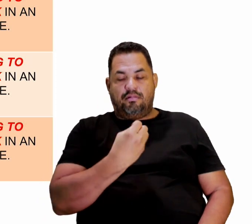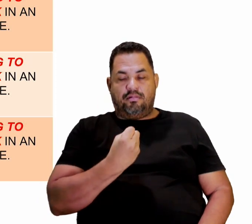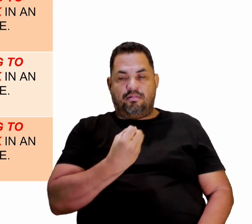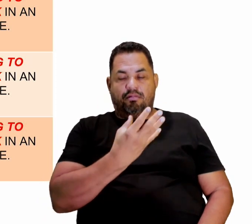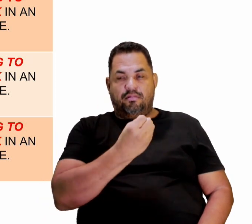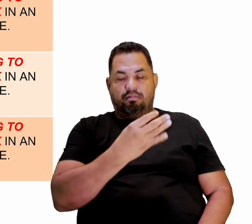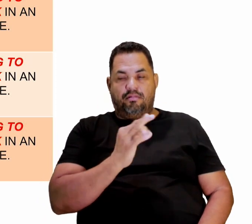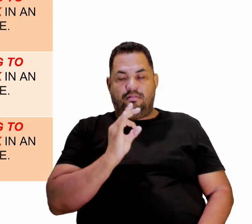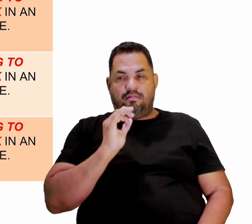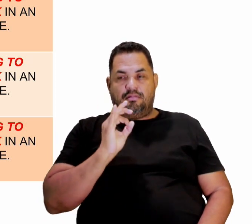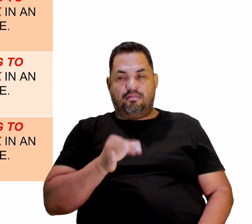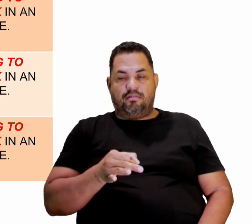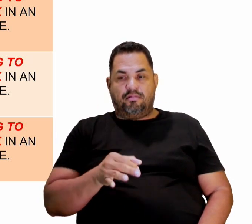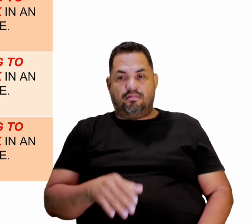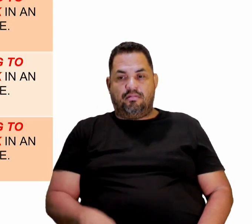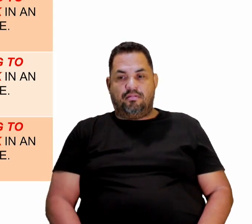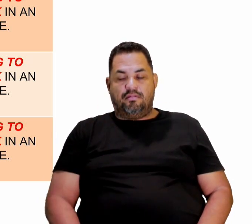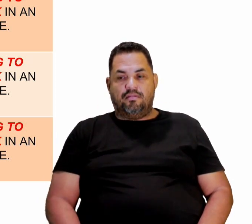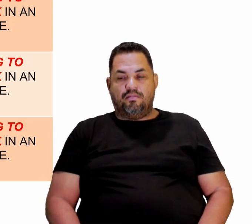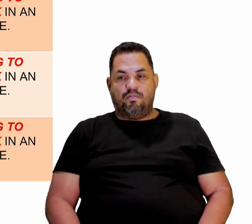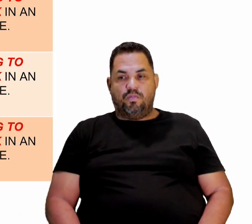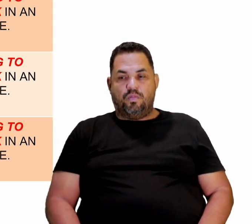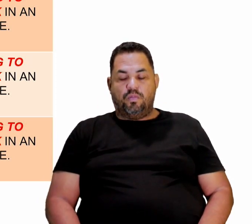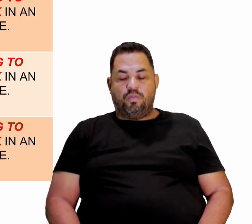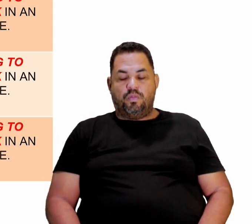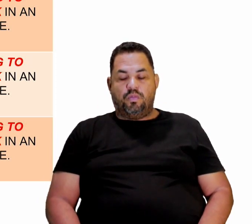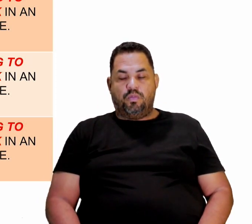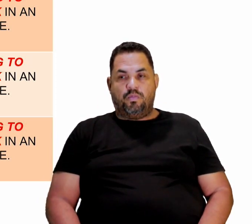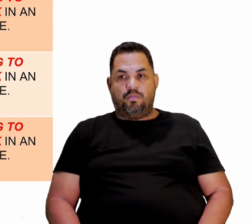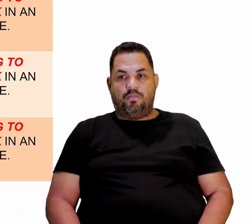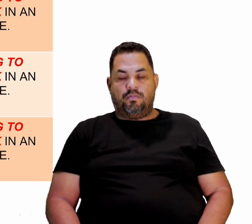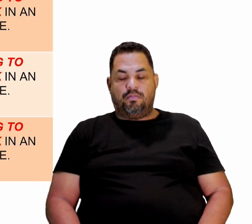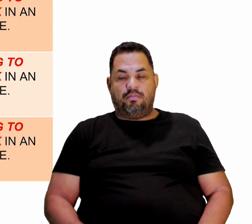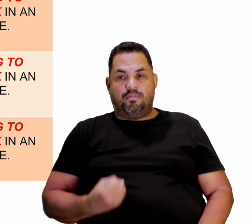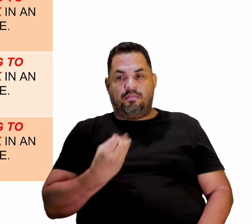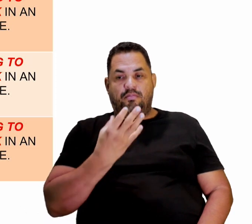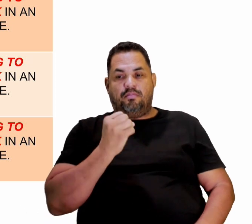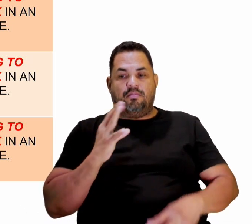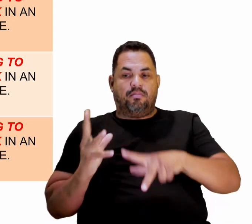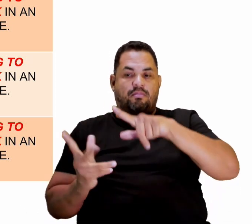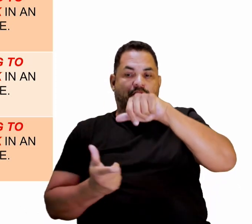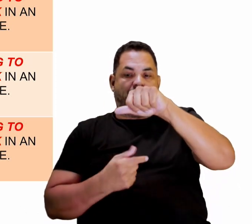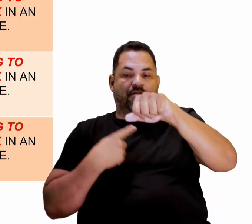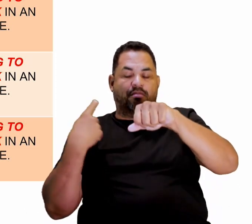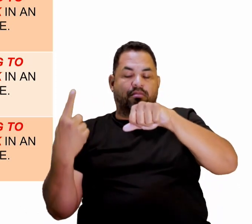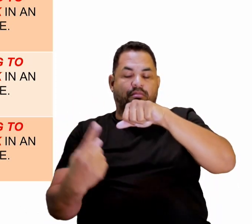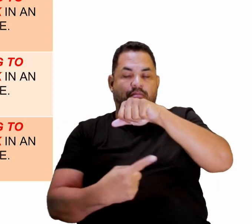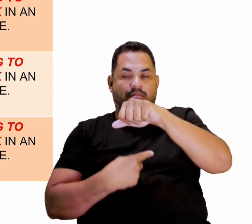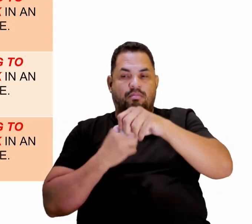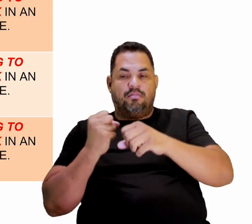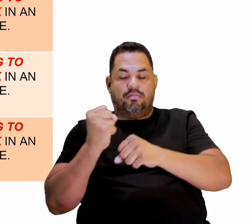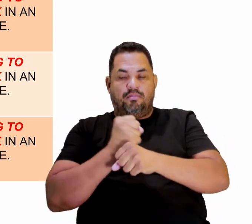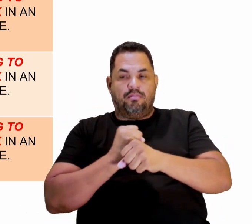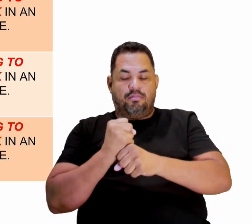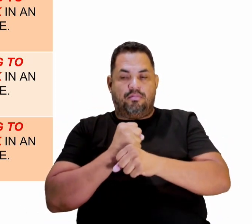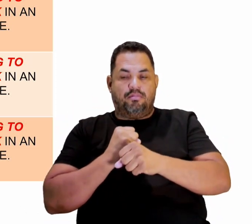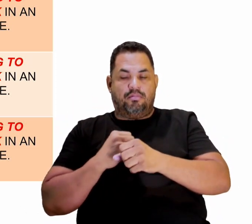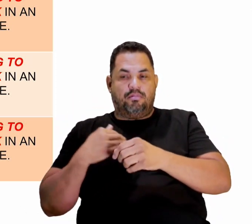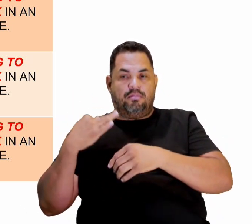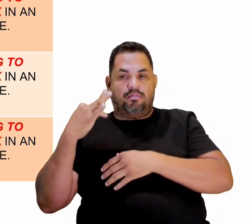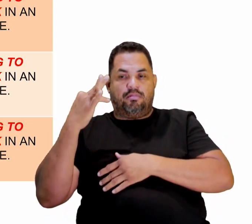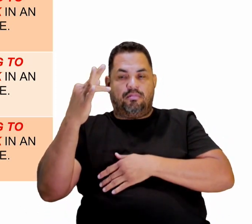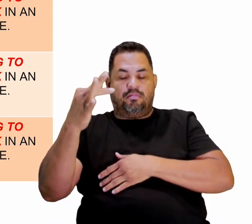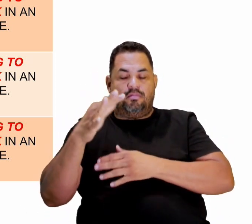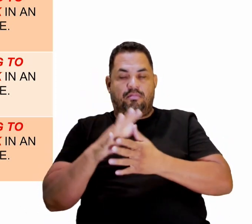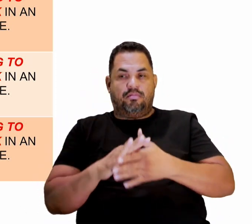beleza abdôntico Travel the world eu vou viajar o mundo semana ano que vem e